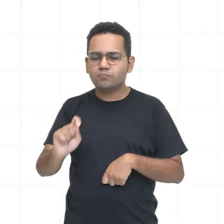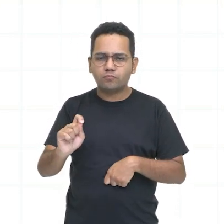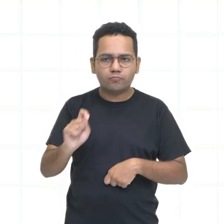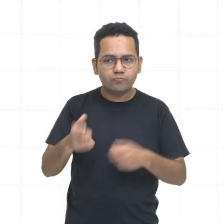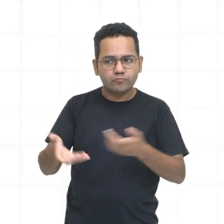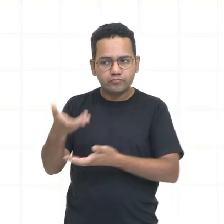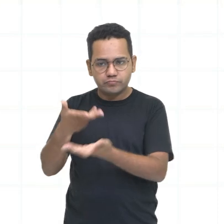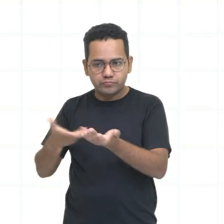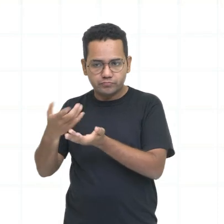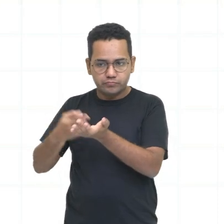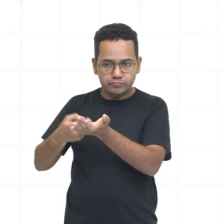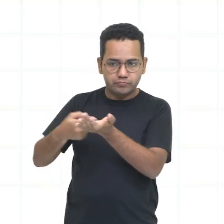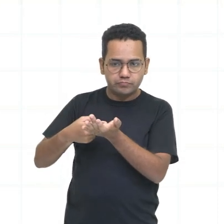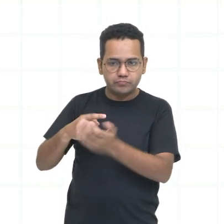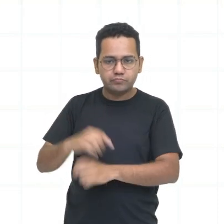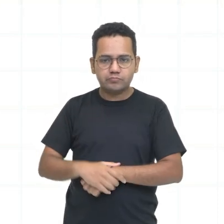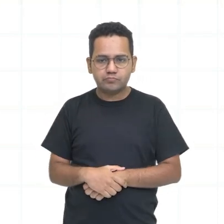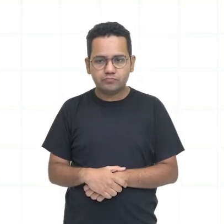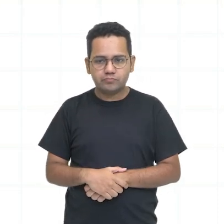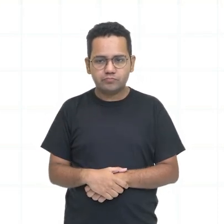combinando, traditional,